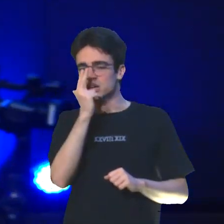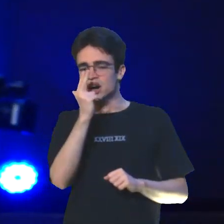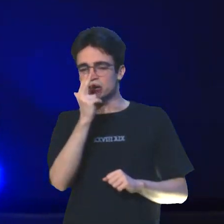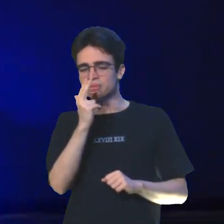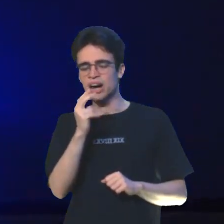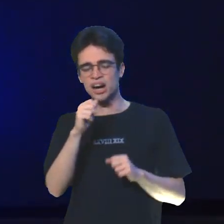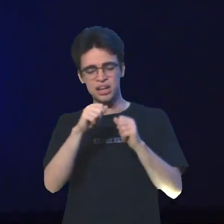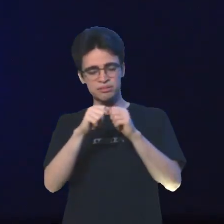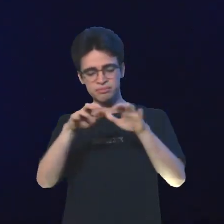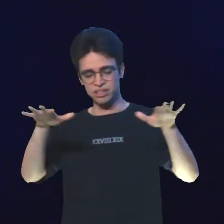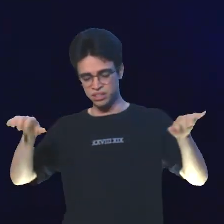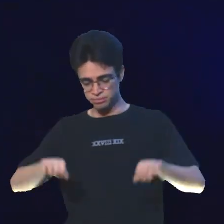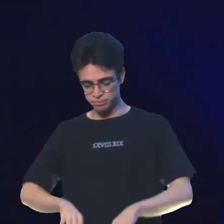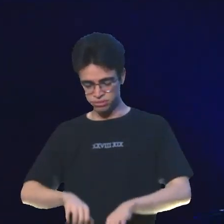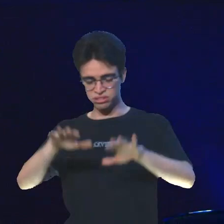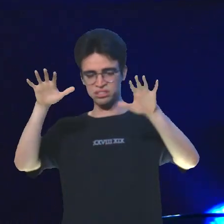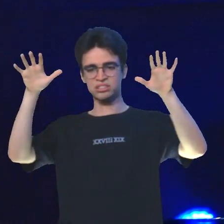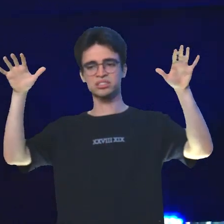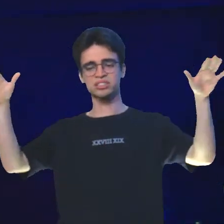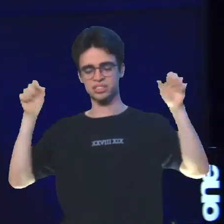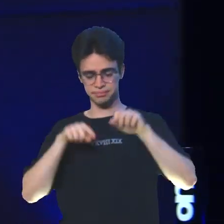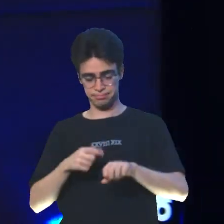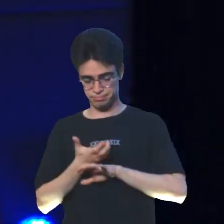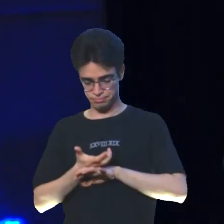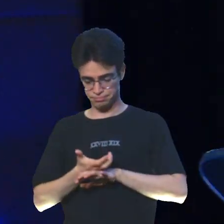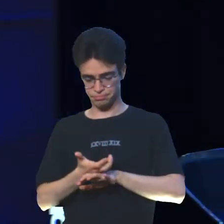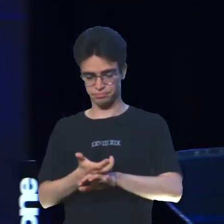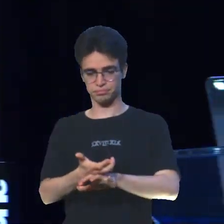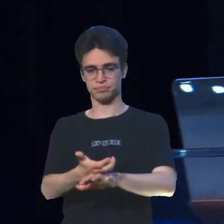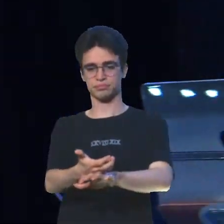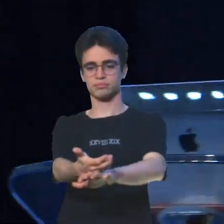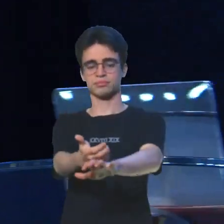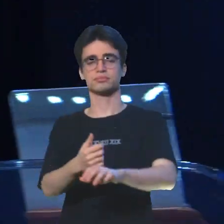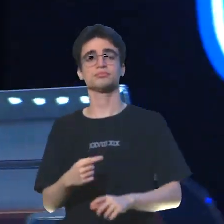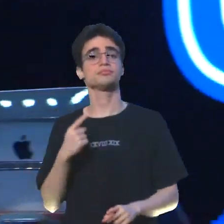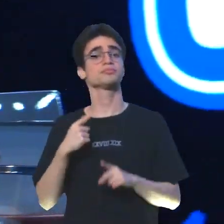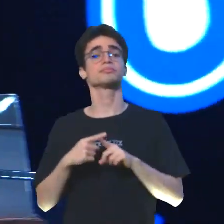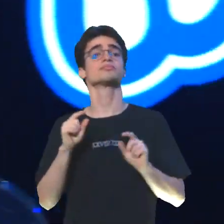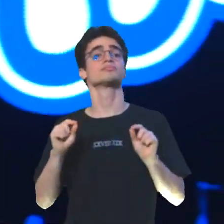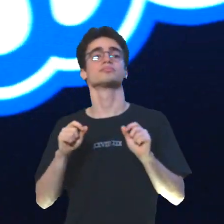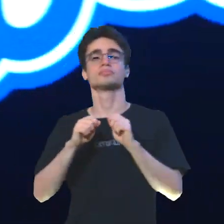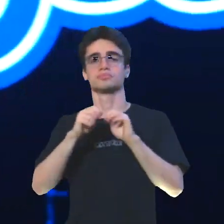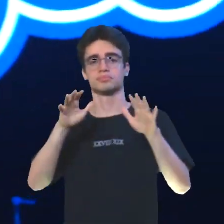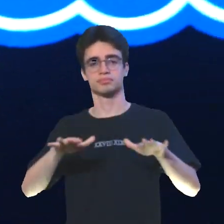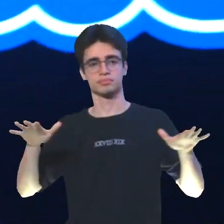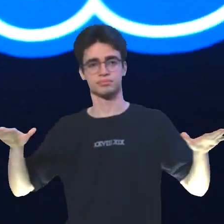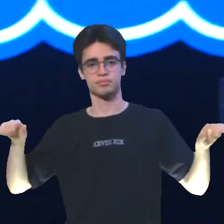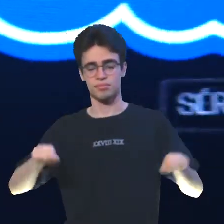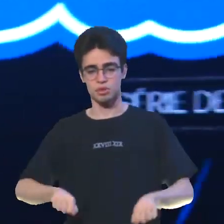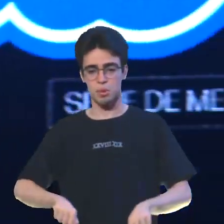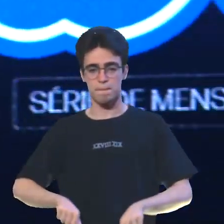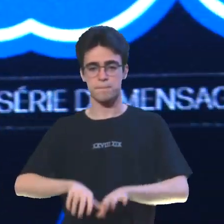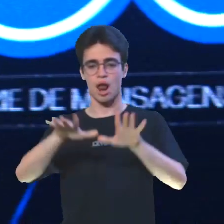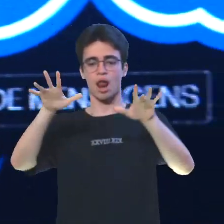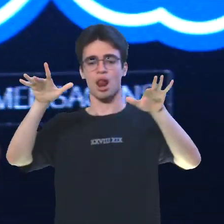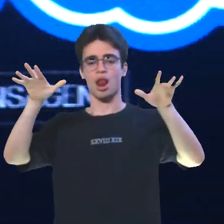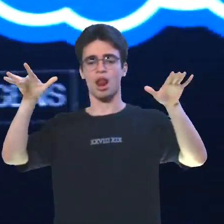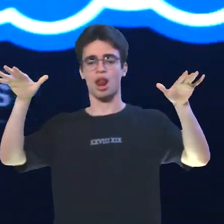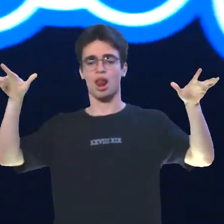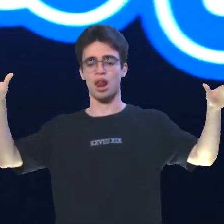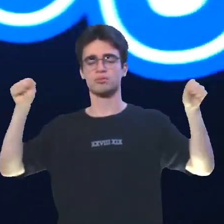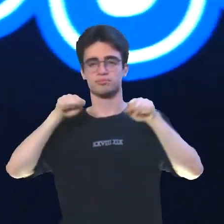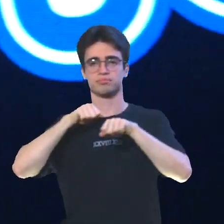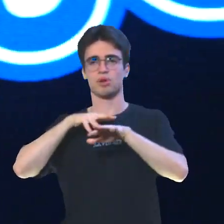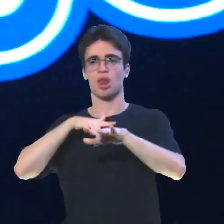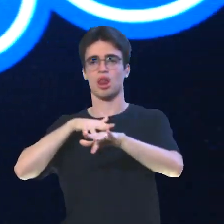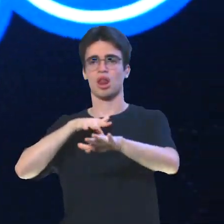terra seca, porque o mar inteiro estava aberto para aqueles israelitas passarem. Qual